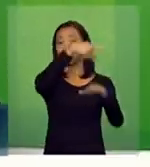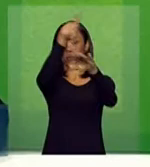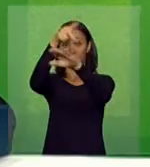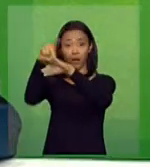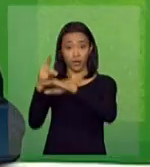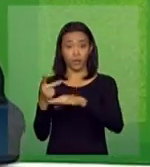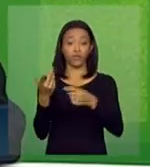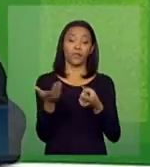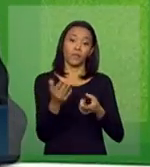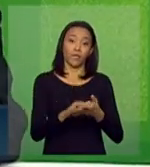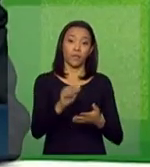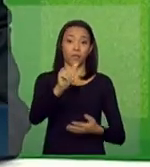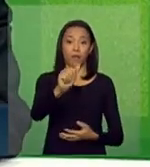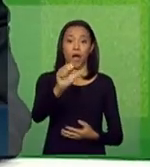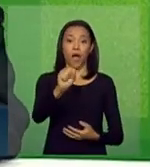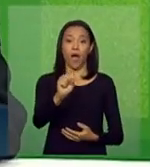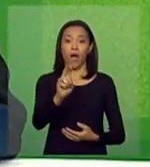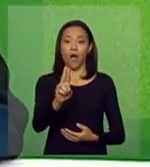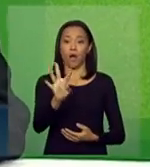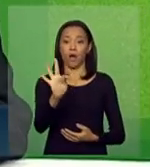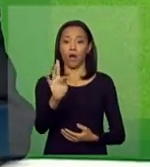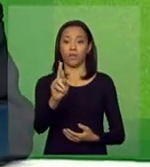a Austrália, por exemplo.